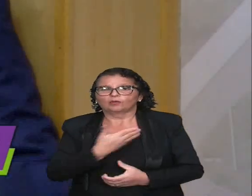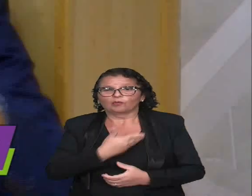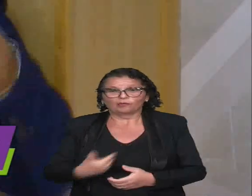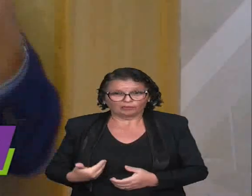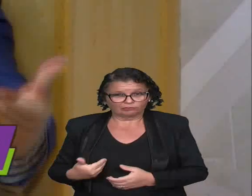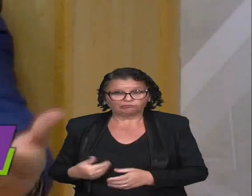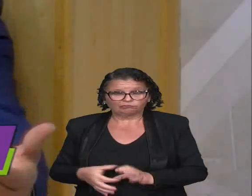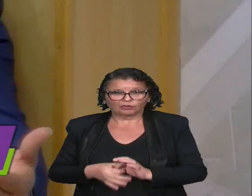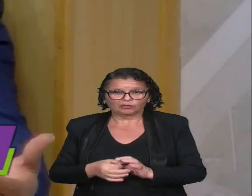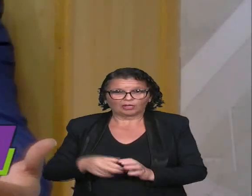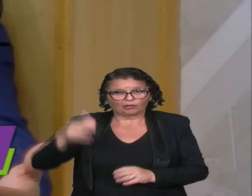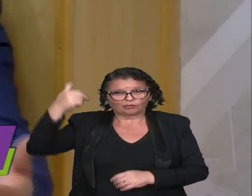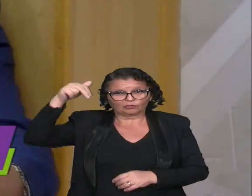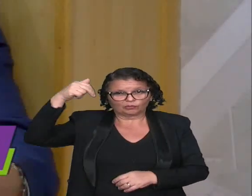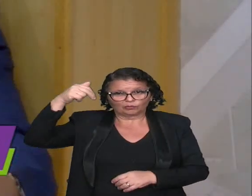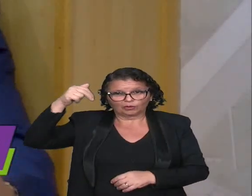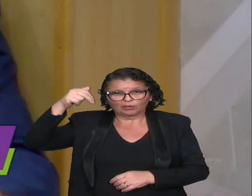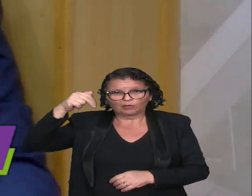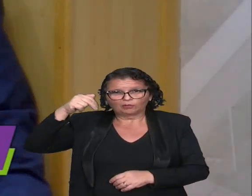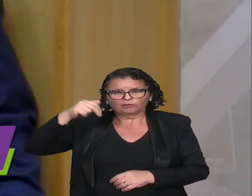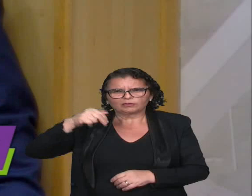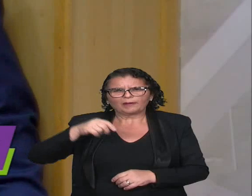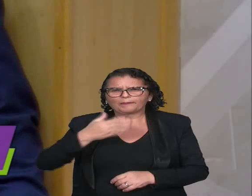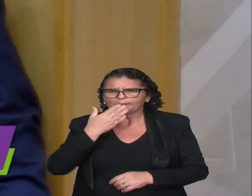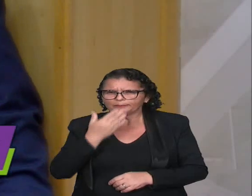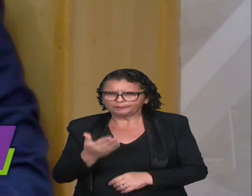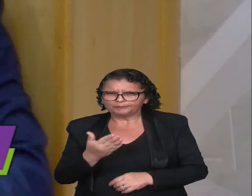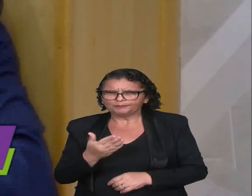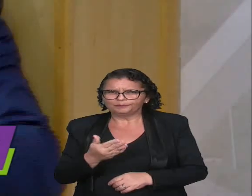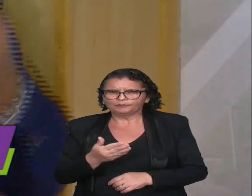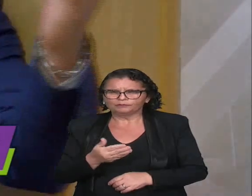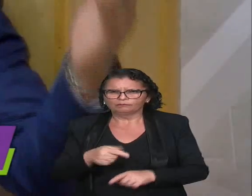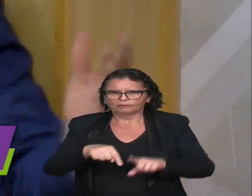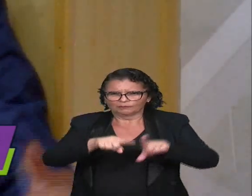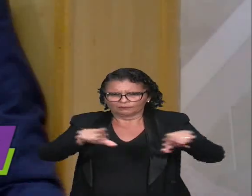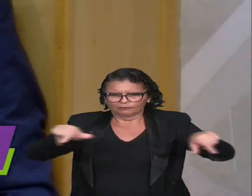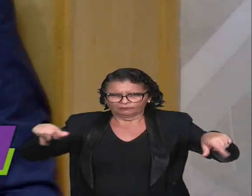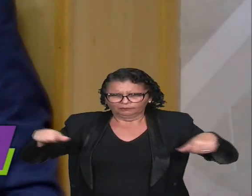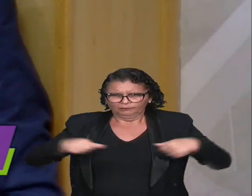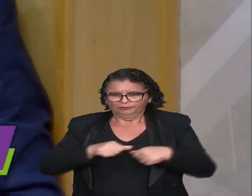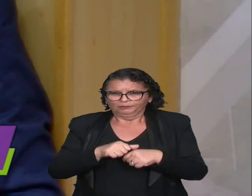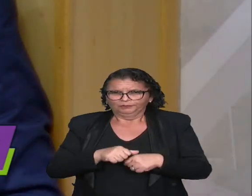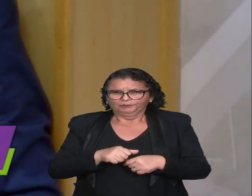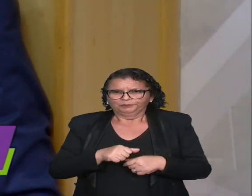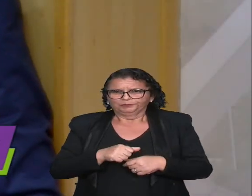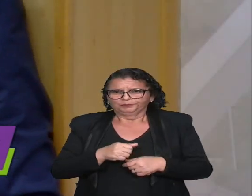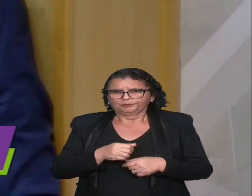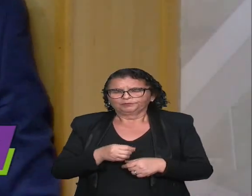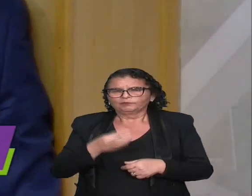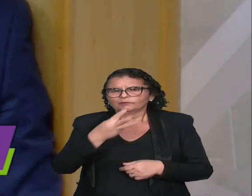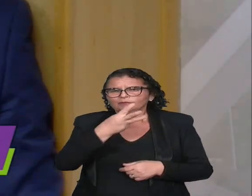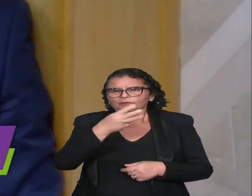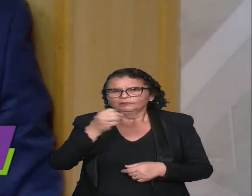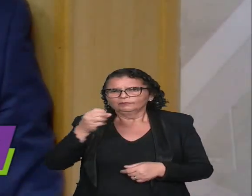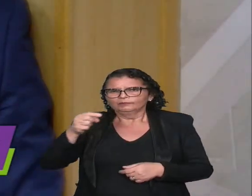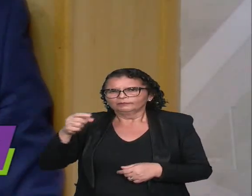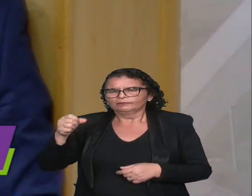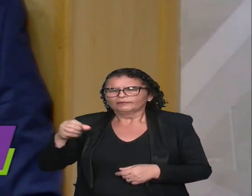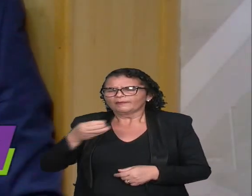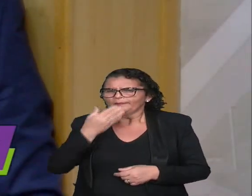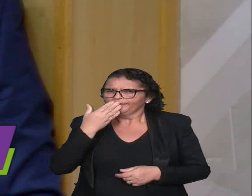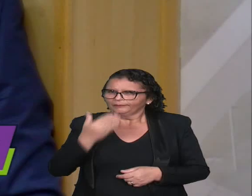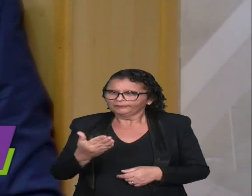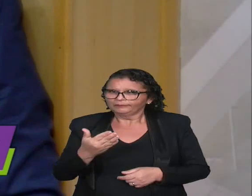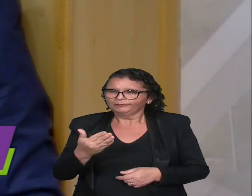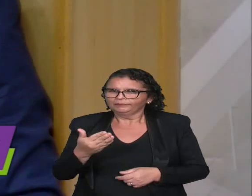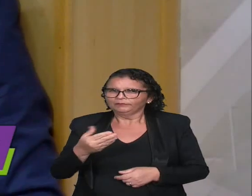conseguirmos na zona norte da cidade um pleito que é de pelo menos 300.000 moradores ali que é ter na região